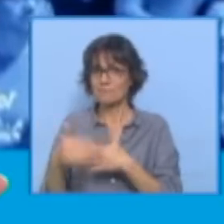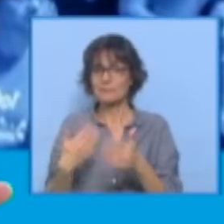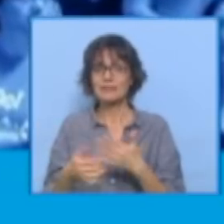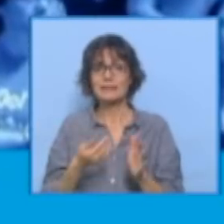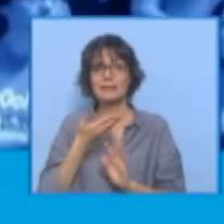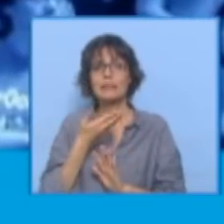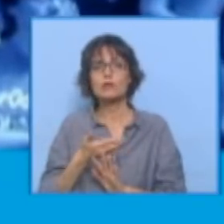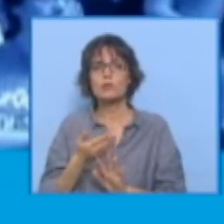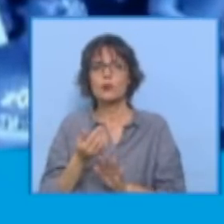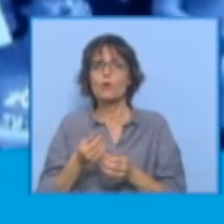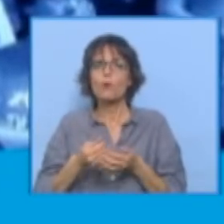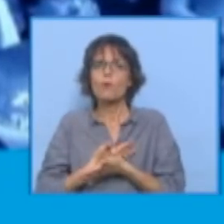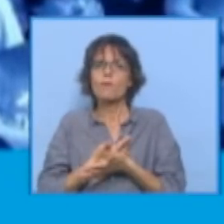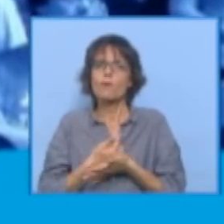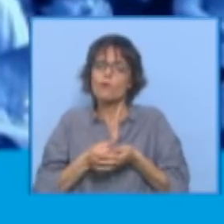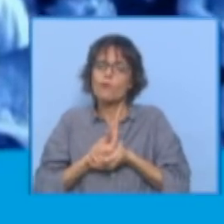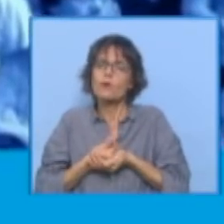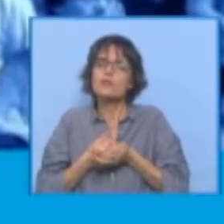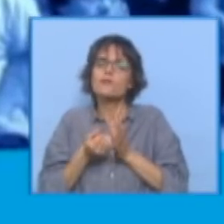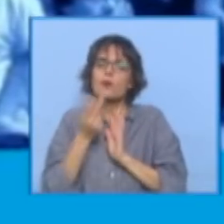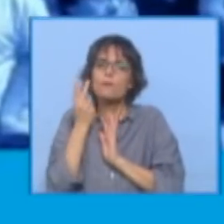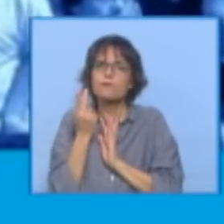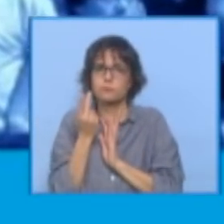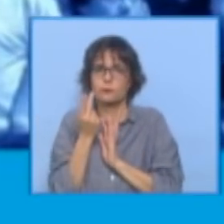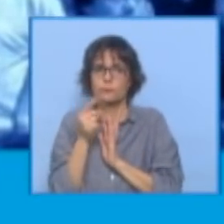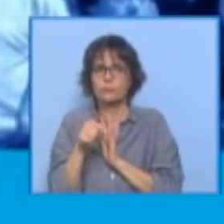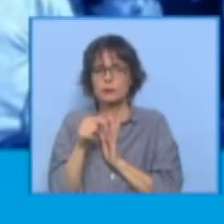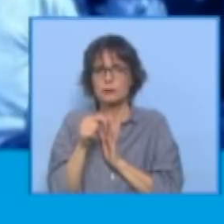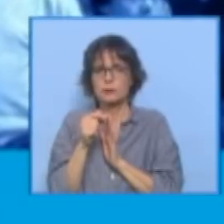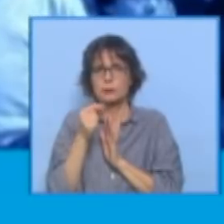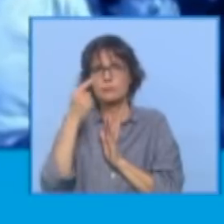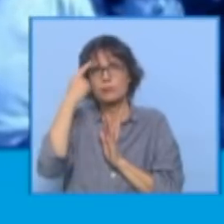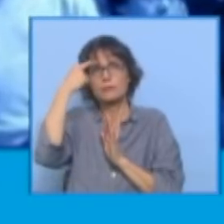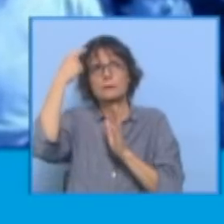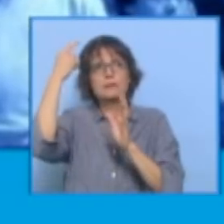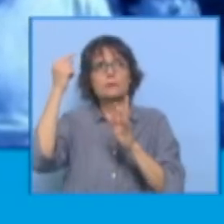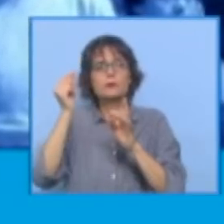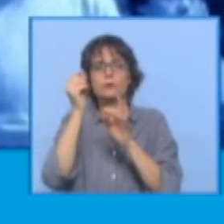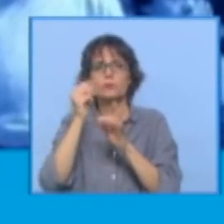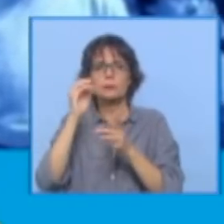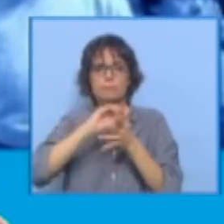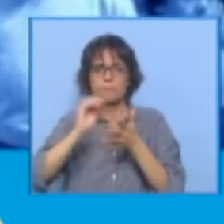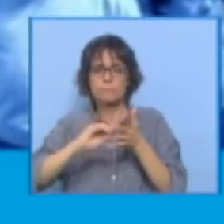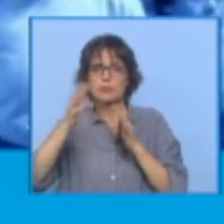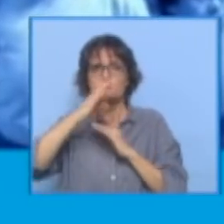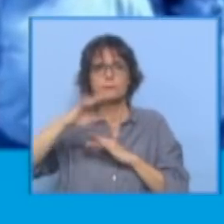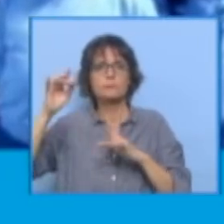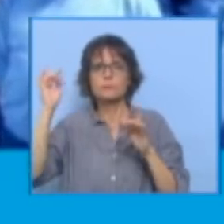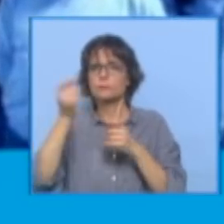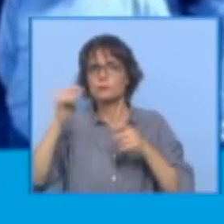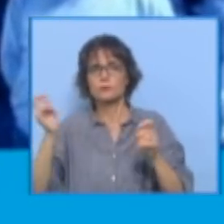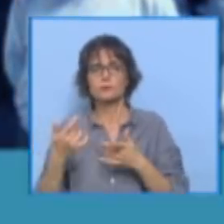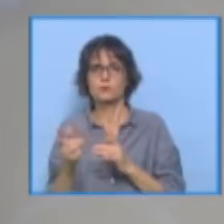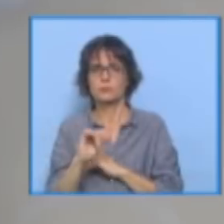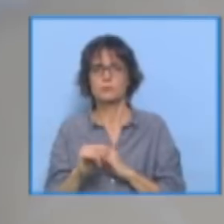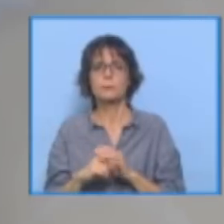experiência do Evangelho vivo. E através disso têm a inspiração também de criar todas as músicas e todo o espetáculo. E que géneros de